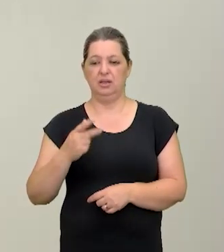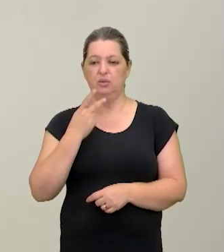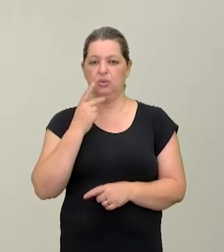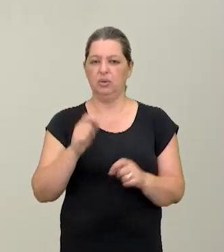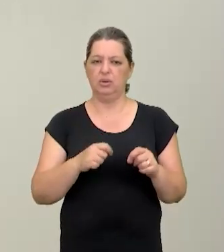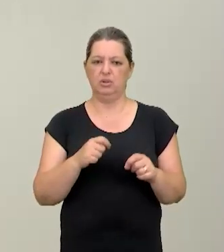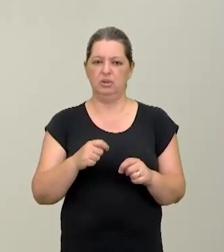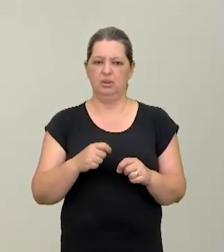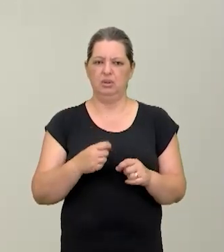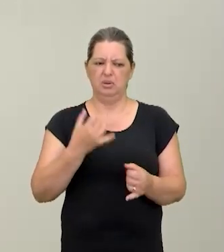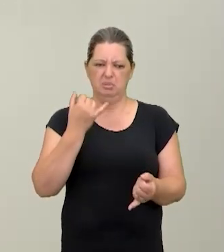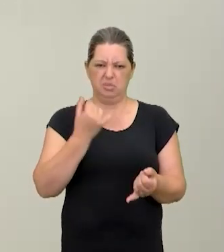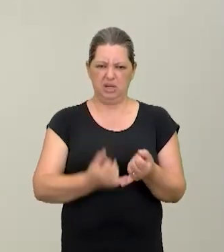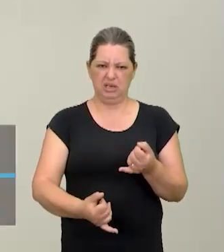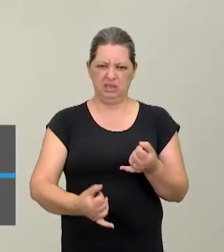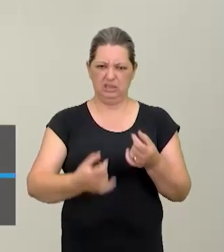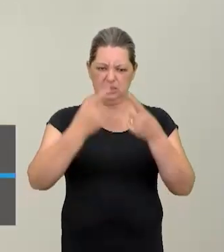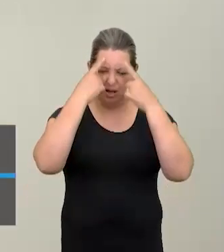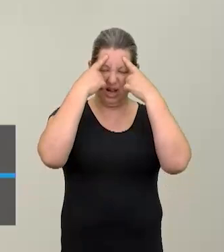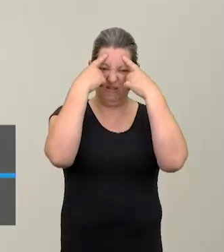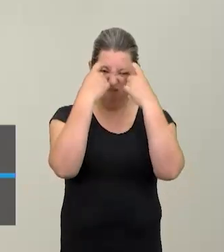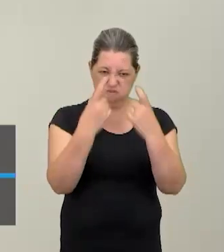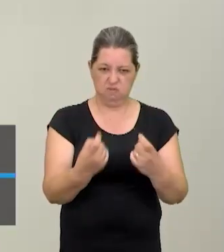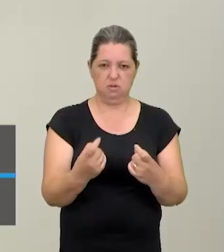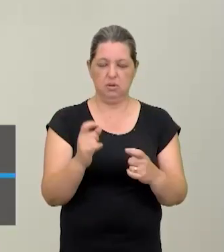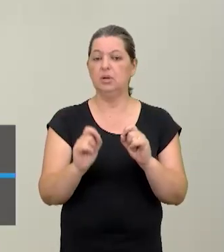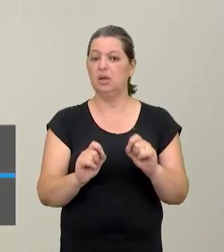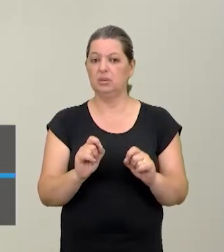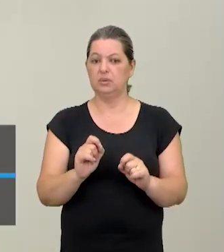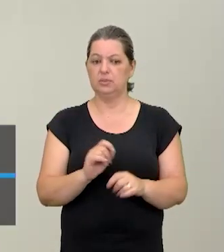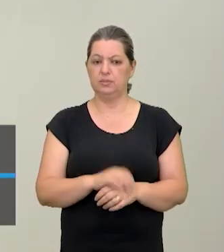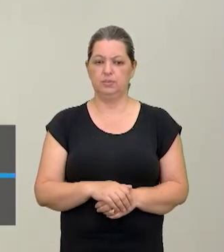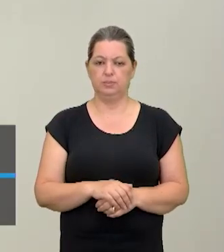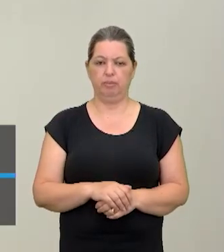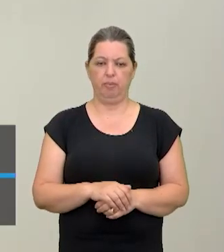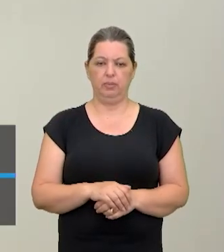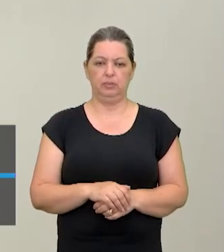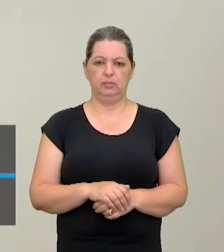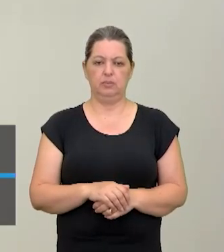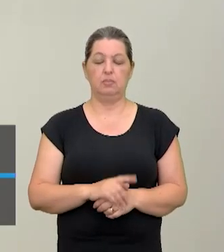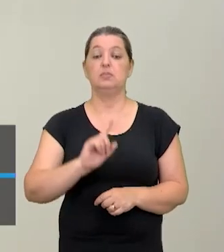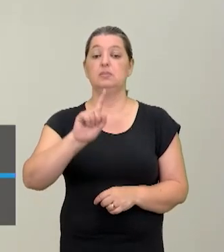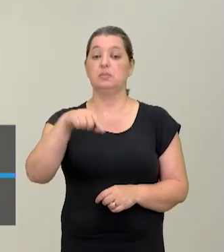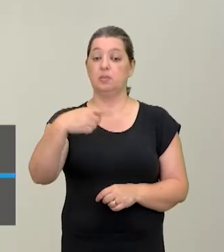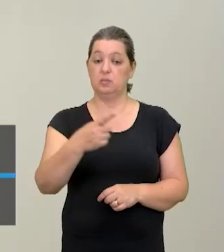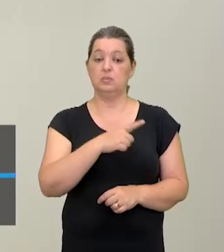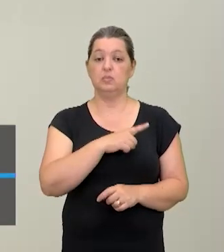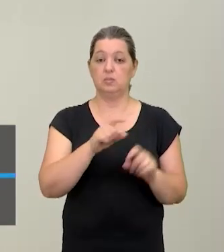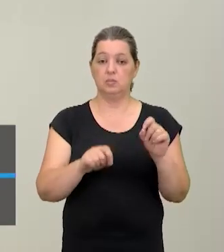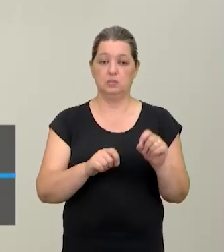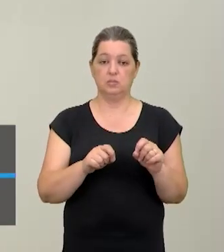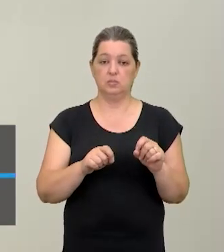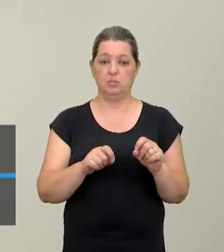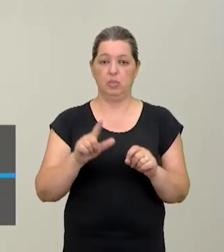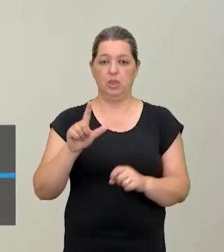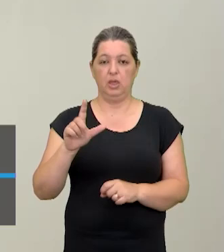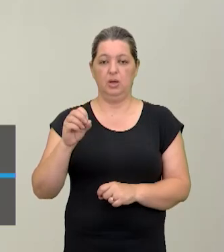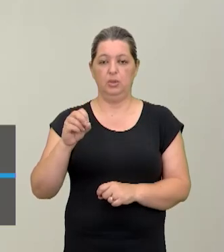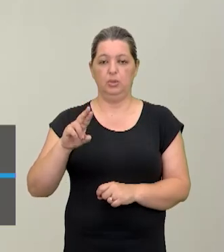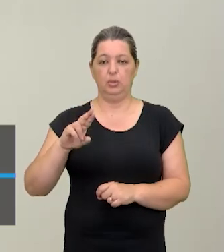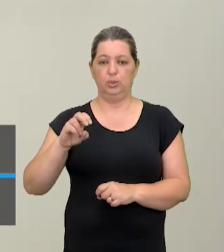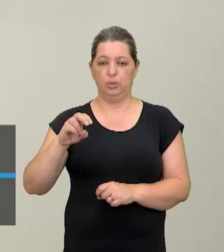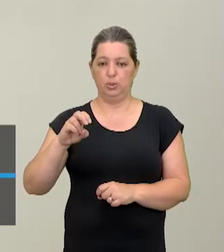muito agressivo. O que é isso? Aí depois nós temos também a Lorena